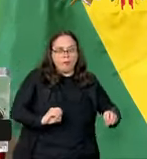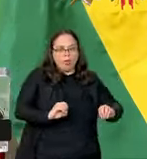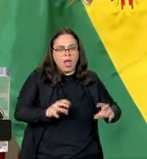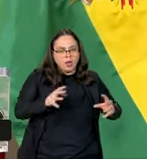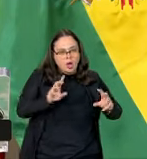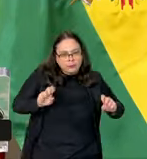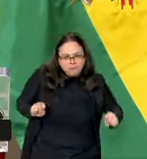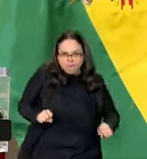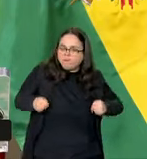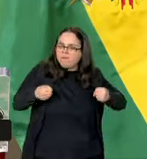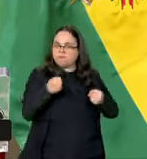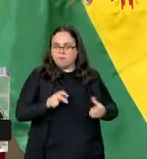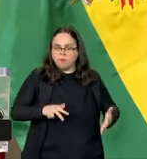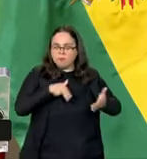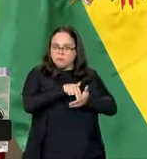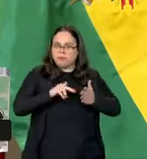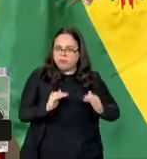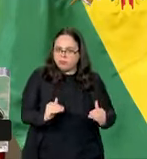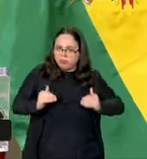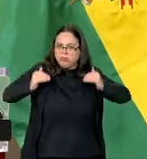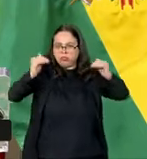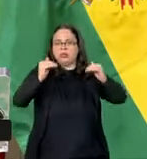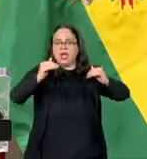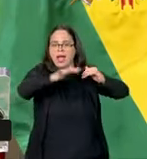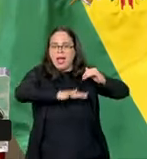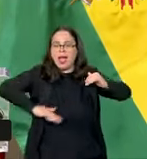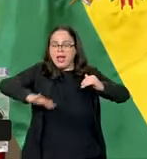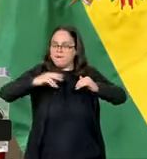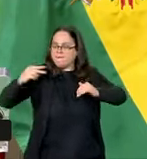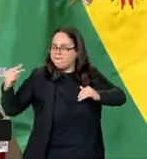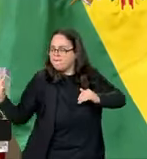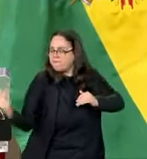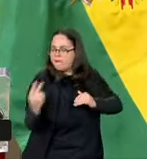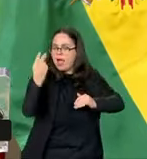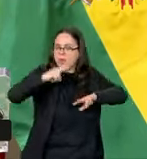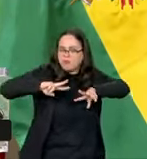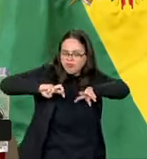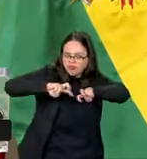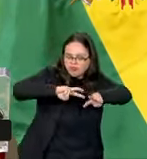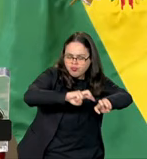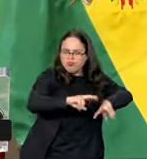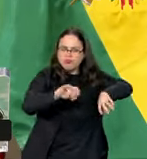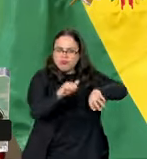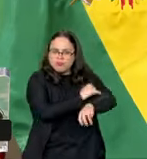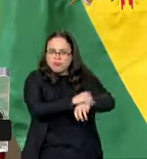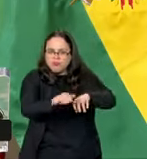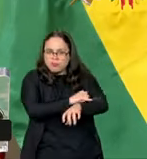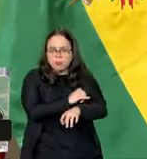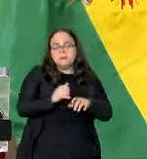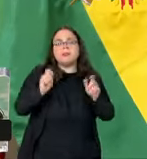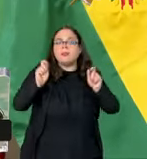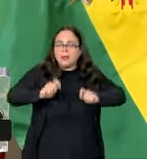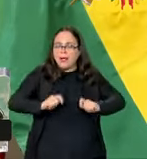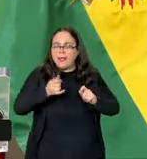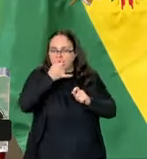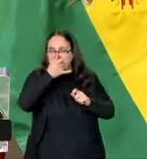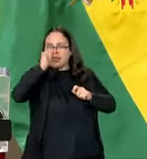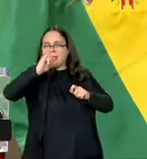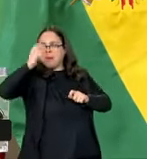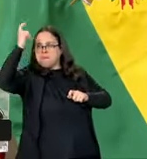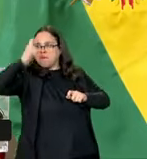nos inserir de forma soberana nas cadeias de valor de recursos estratégicos e evitar que esses